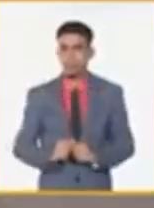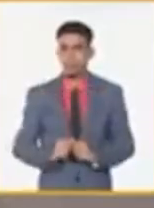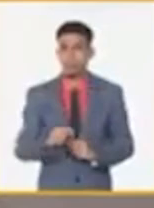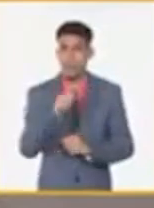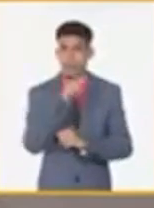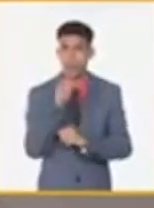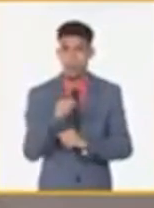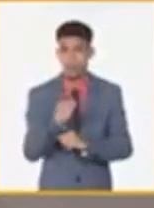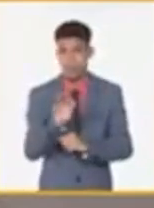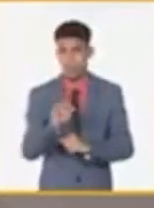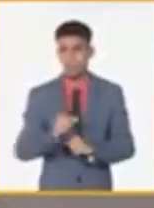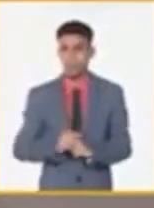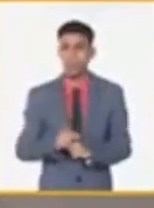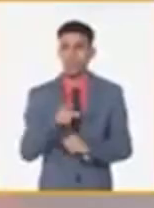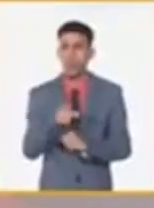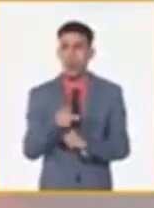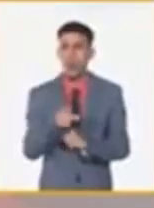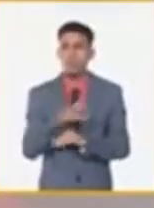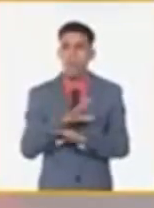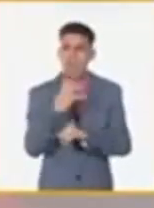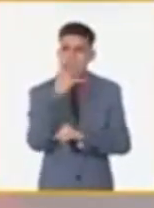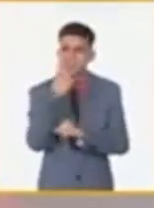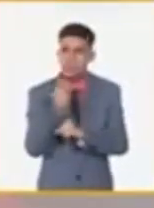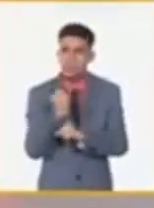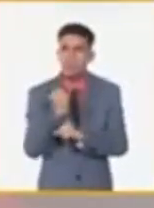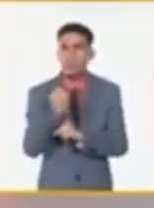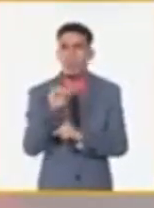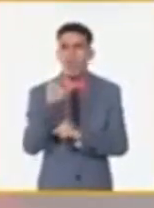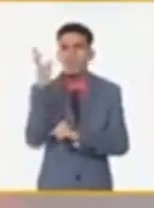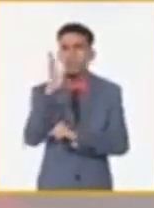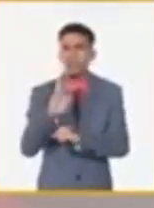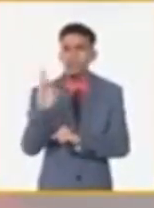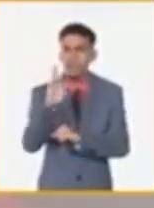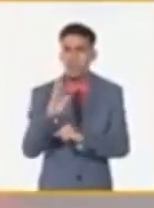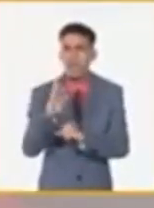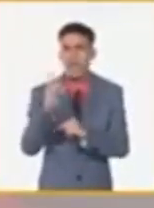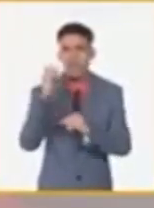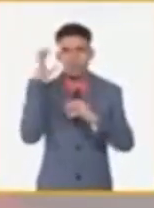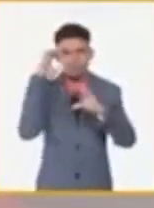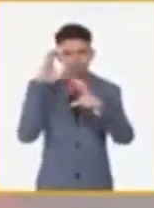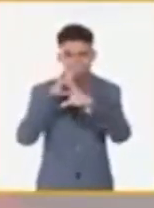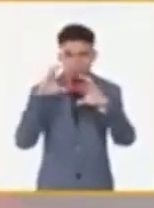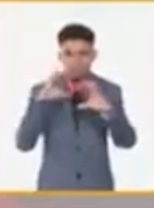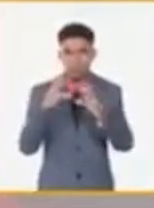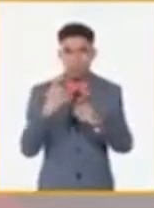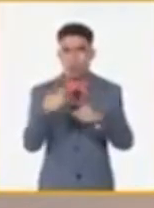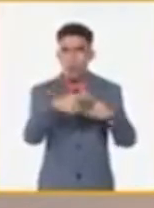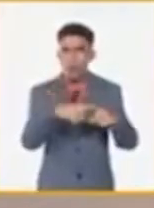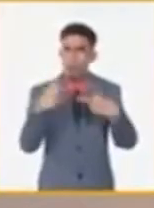Loa ao teber influencia ha